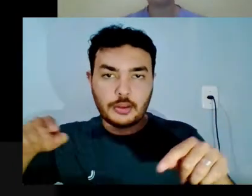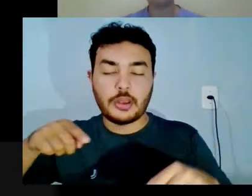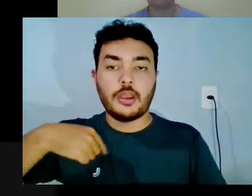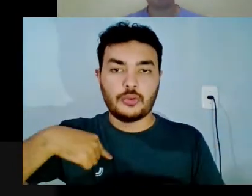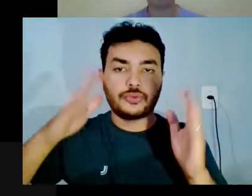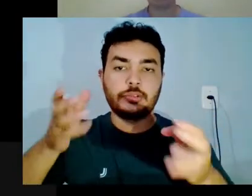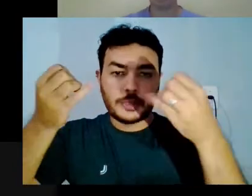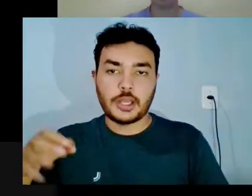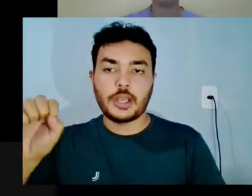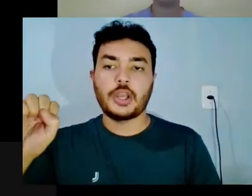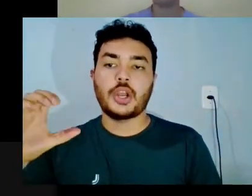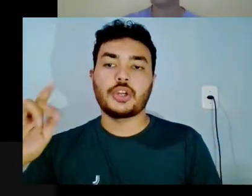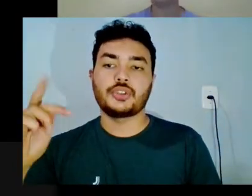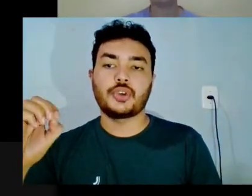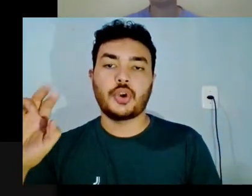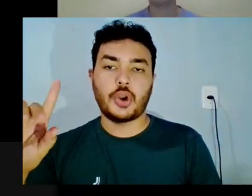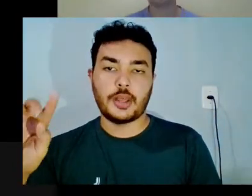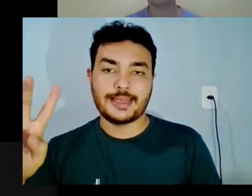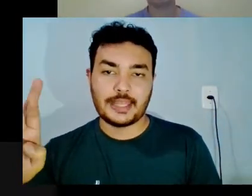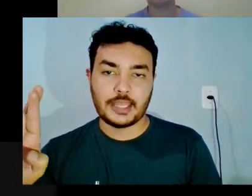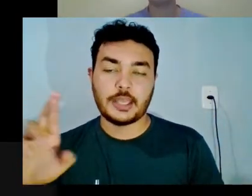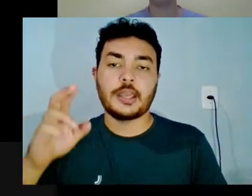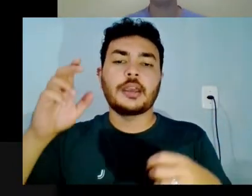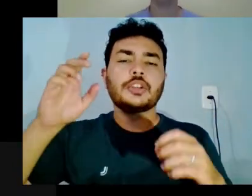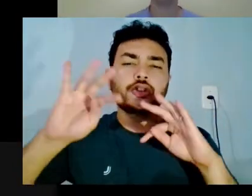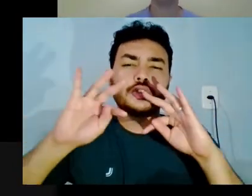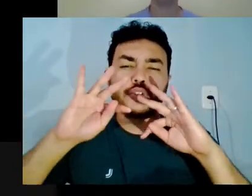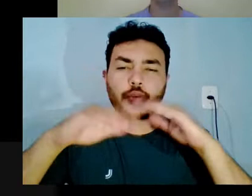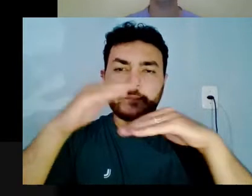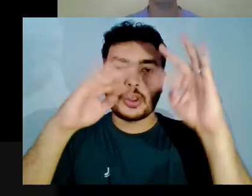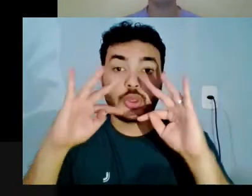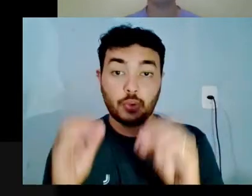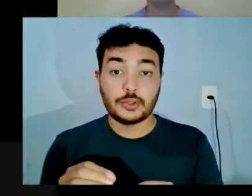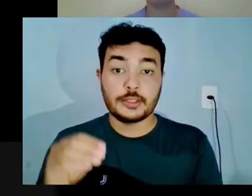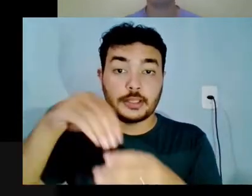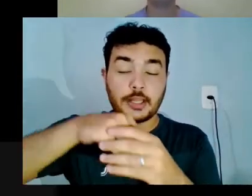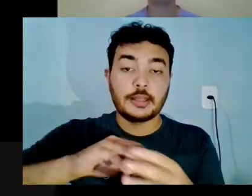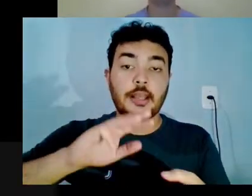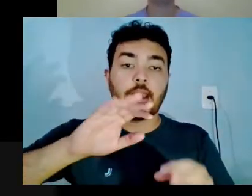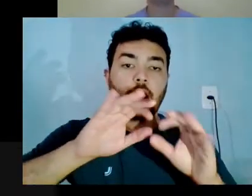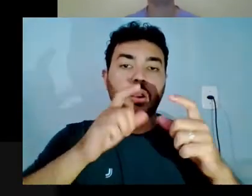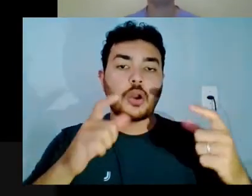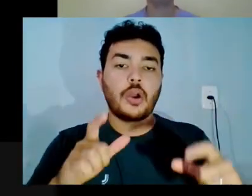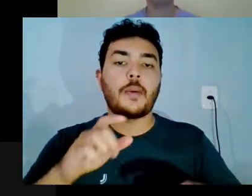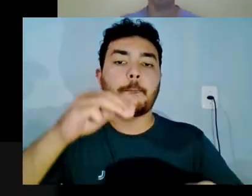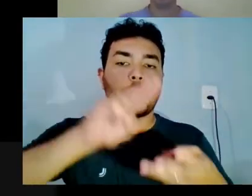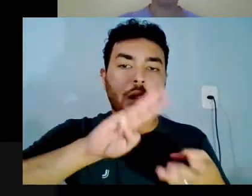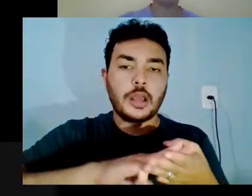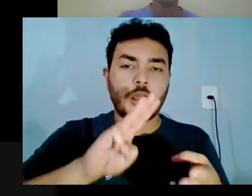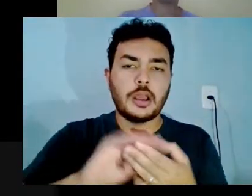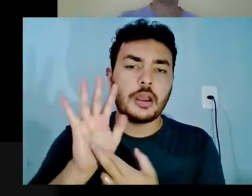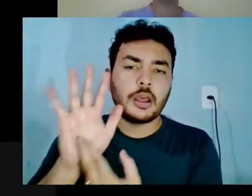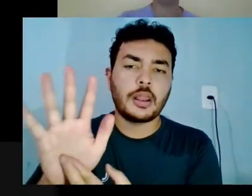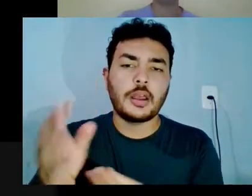desenvolveu toda a mecânica quântica baseada em equações matemáticas, né, em funções de onda, em equações que representavam o comportamento de uma onda,